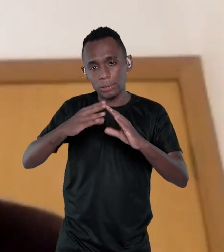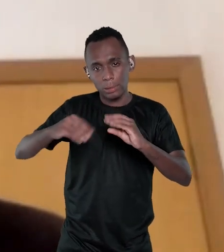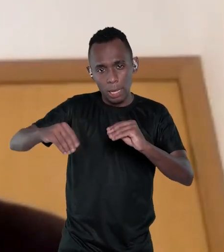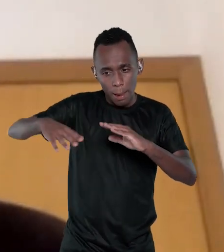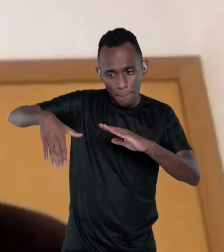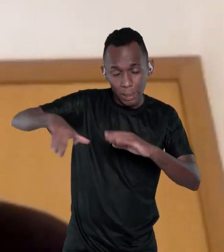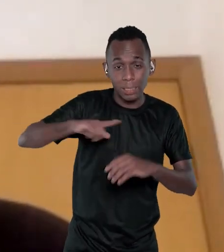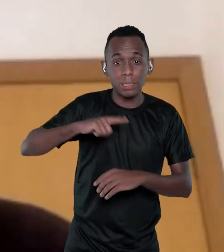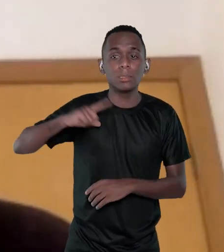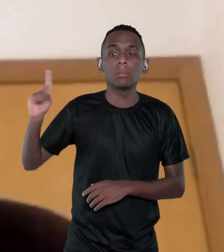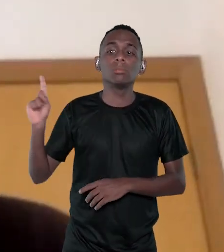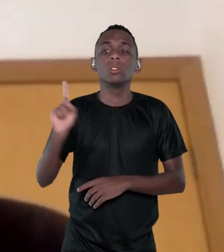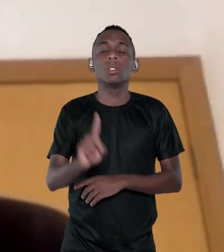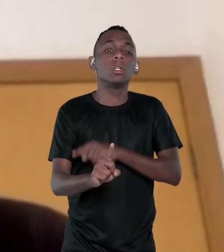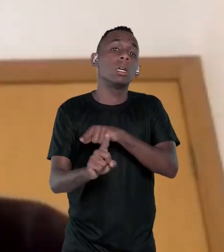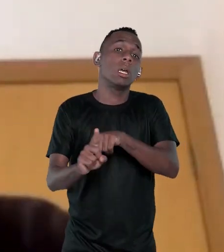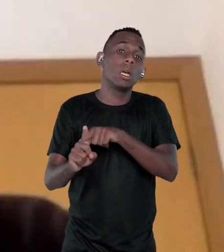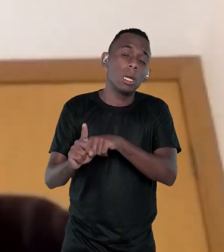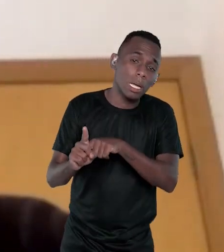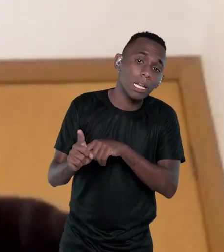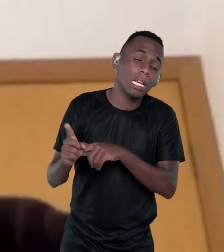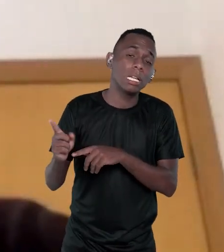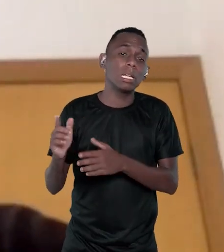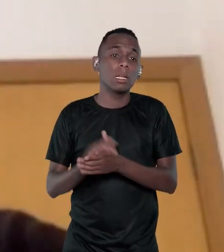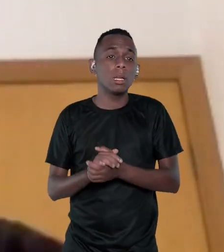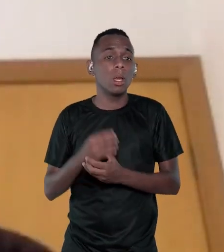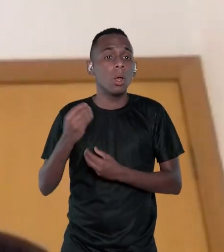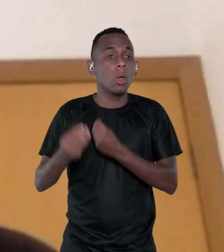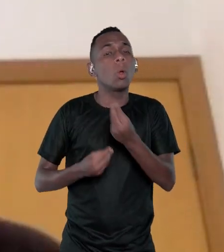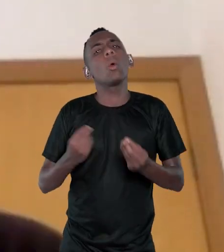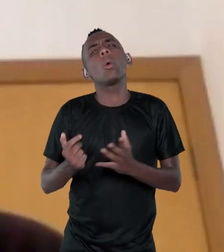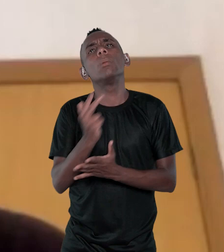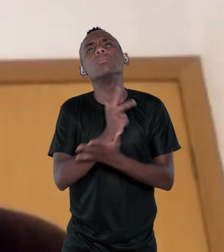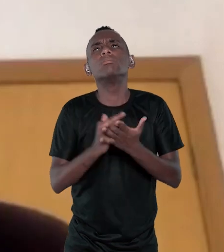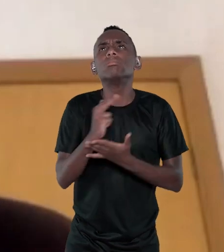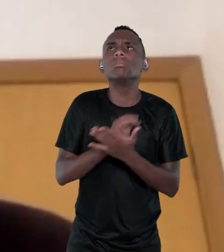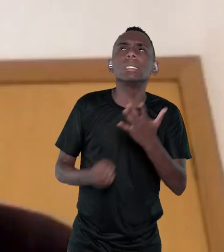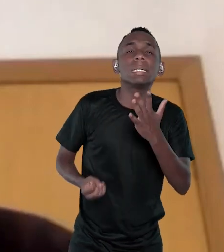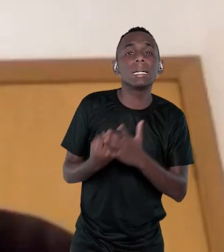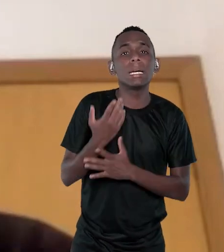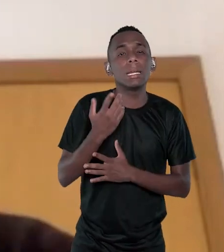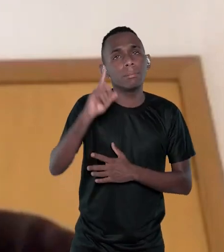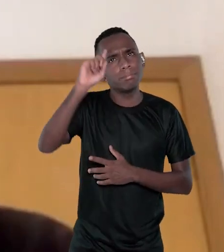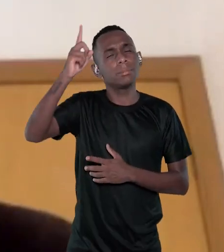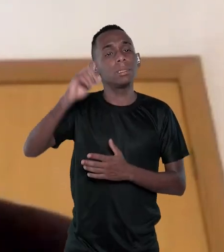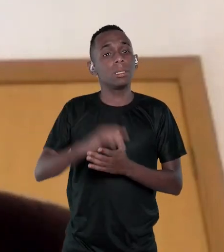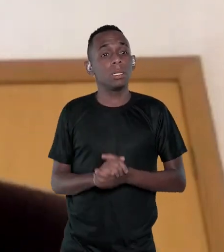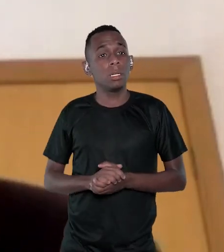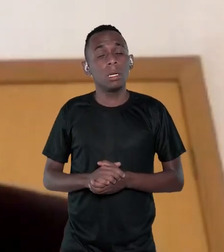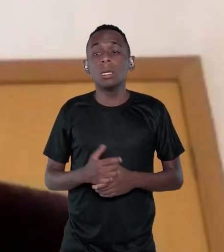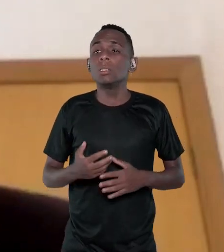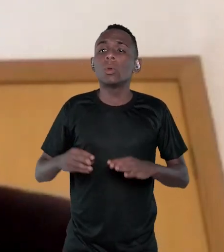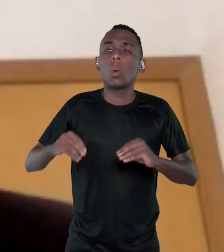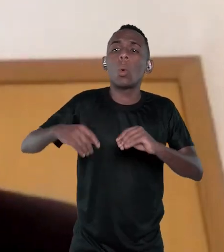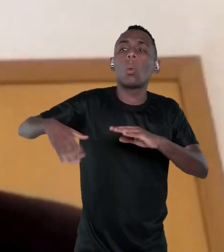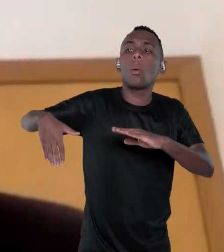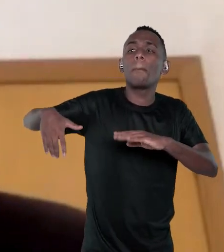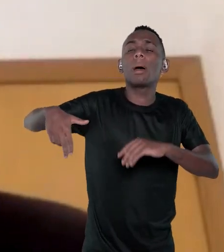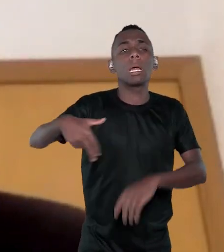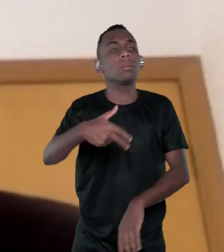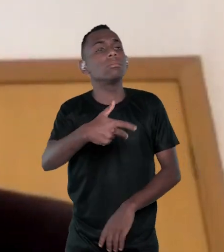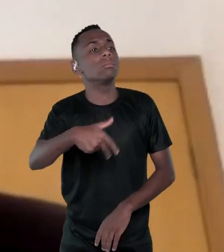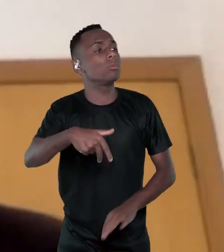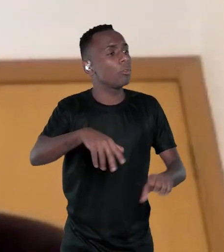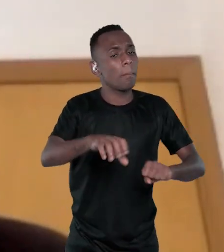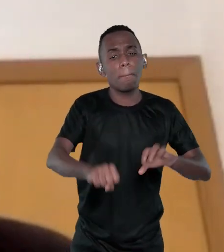para a praia, ele tem uma casa lá em Saquarema, e ele foi fazer, como que ele iria